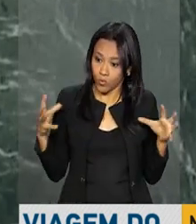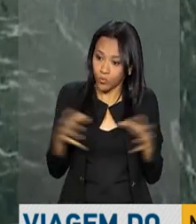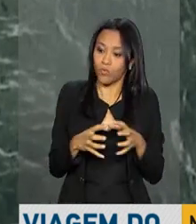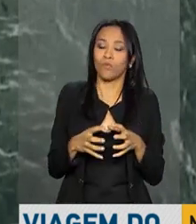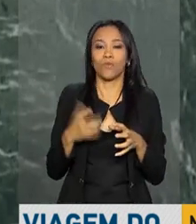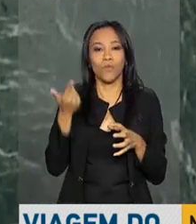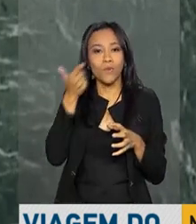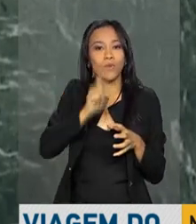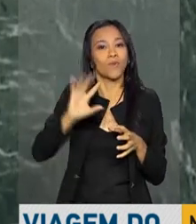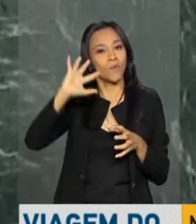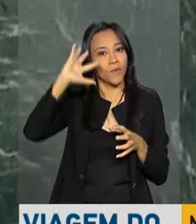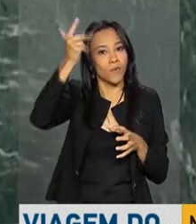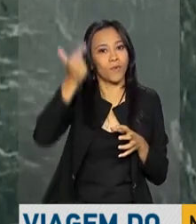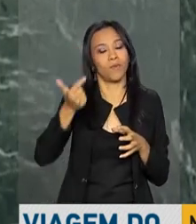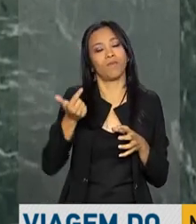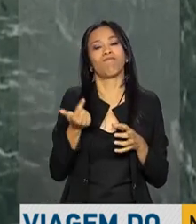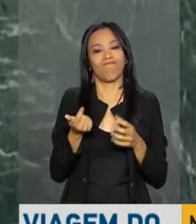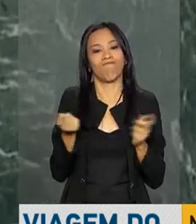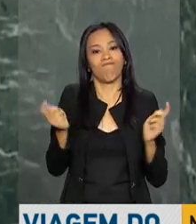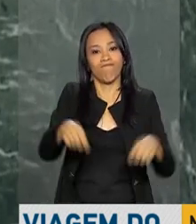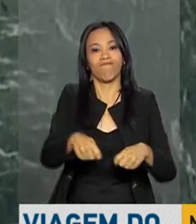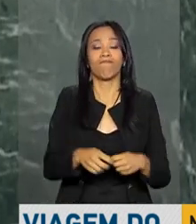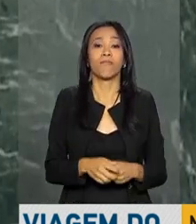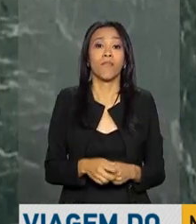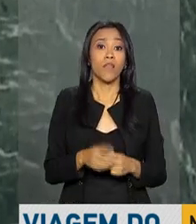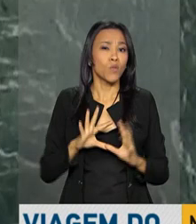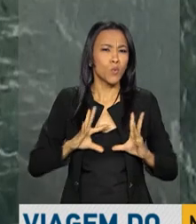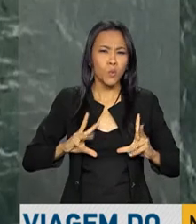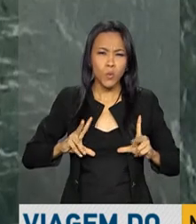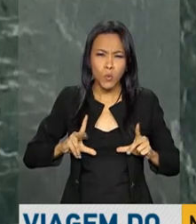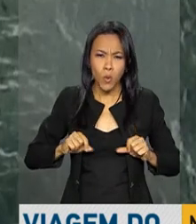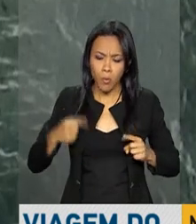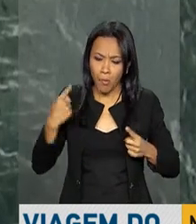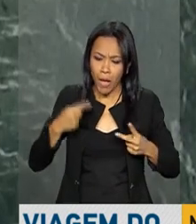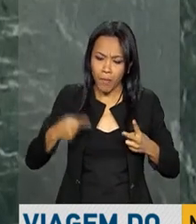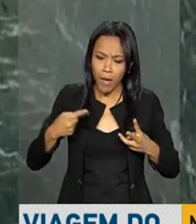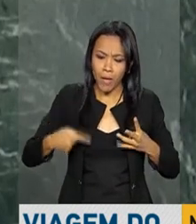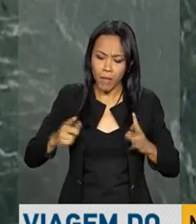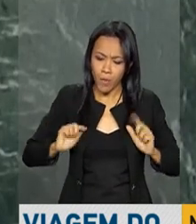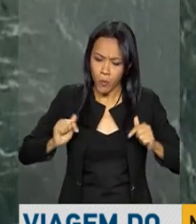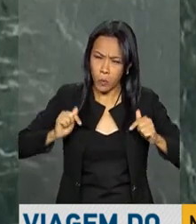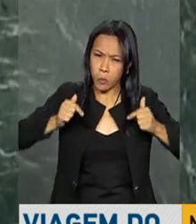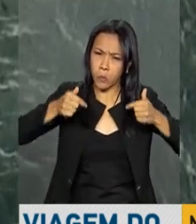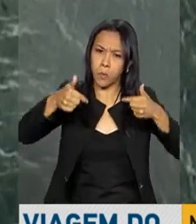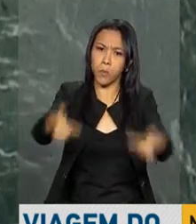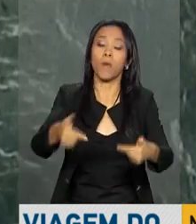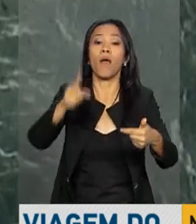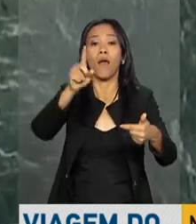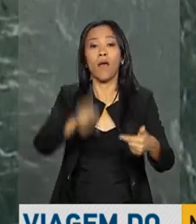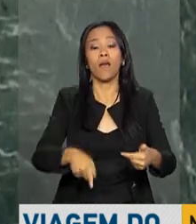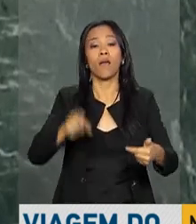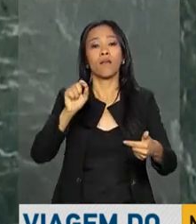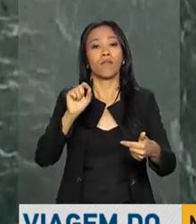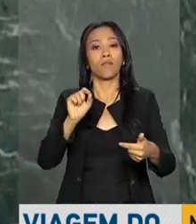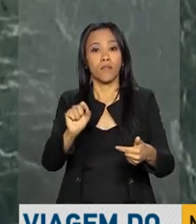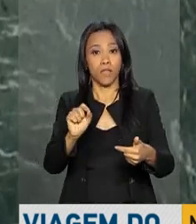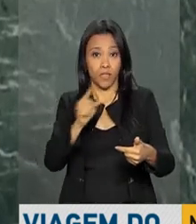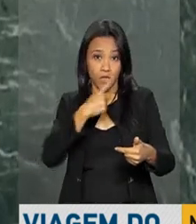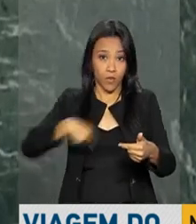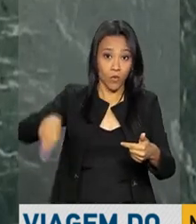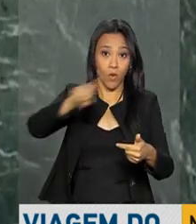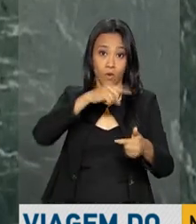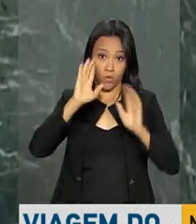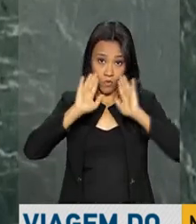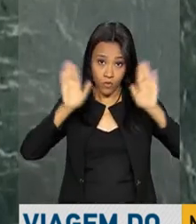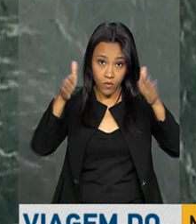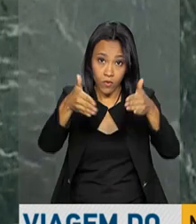produzir resultados. Todos esses esforços concorrem para aquele que é nosso propósito